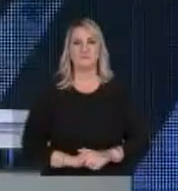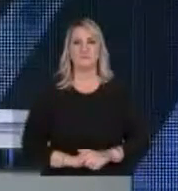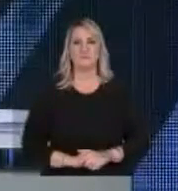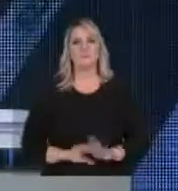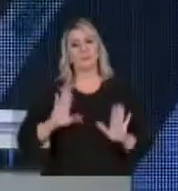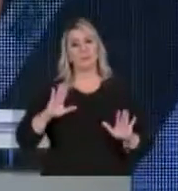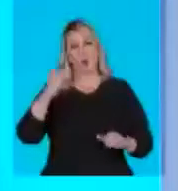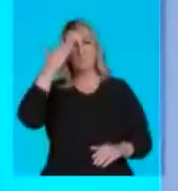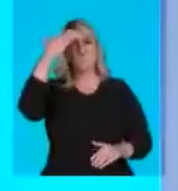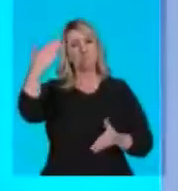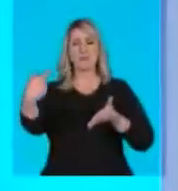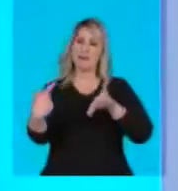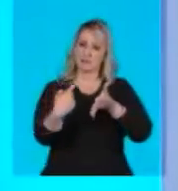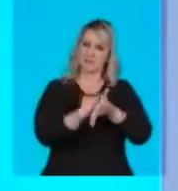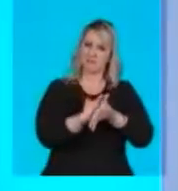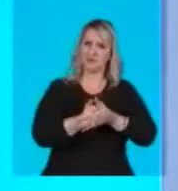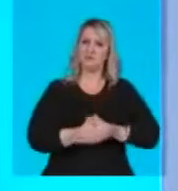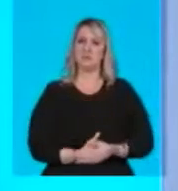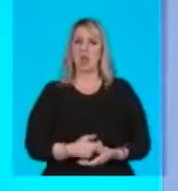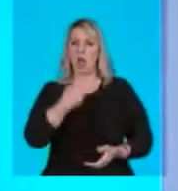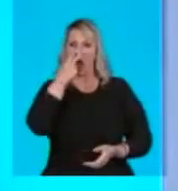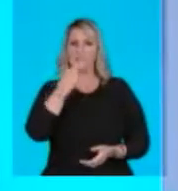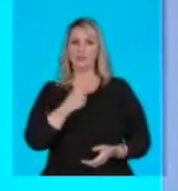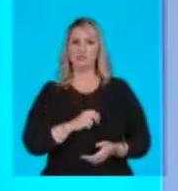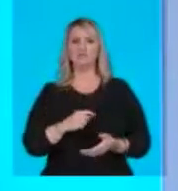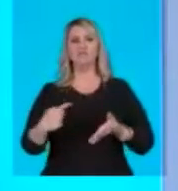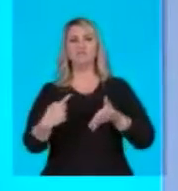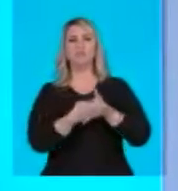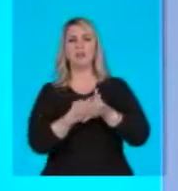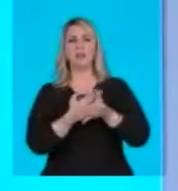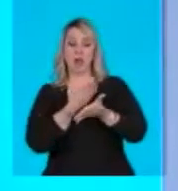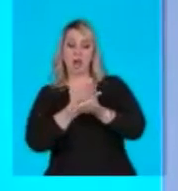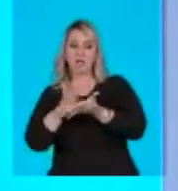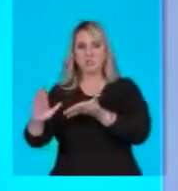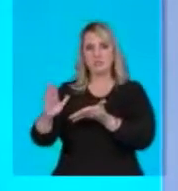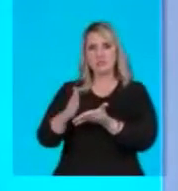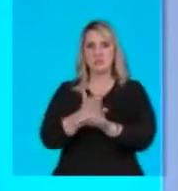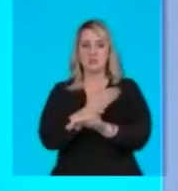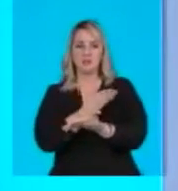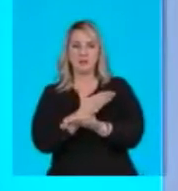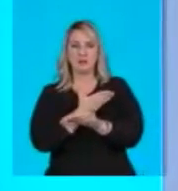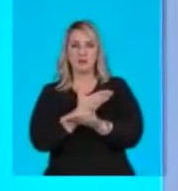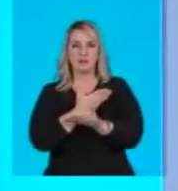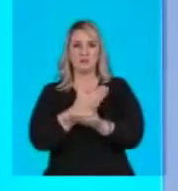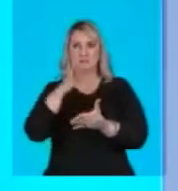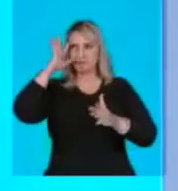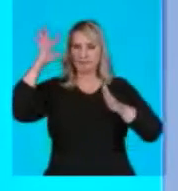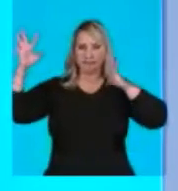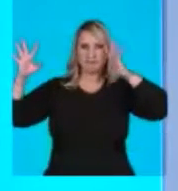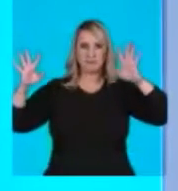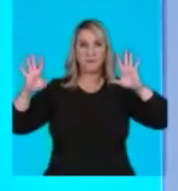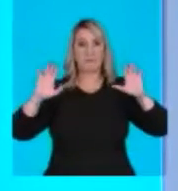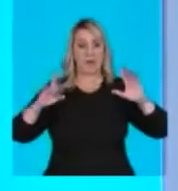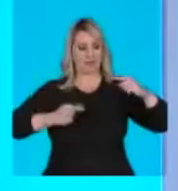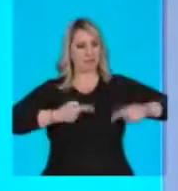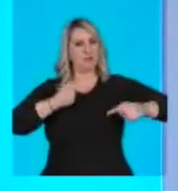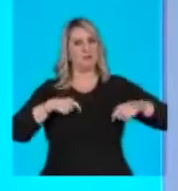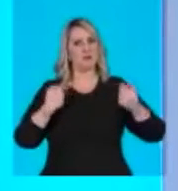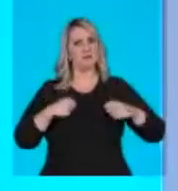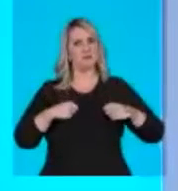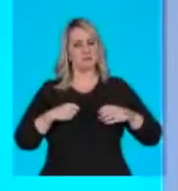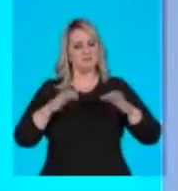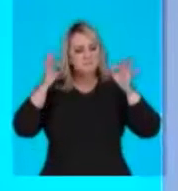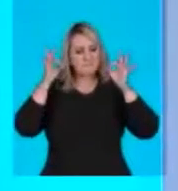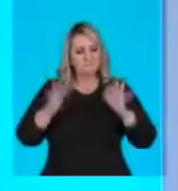olha foi obrigado pela pergunta eu acho que essa é uma pergunta que nos separa bastante ideologicamente mas esse é um debate tem que ser feito com